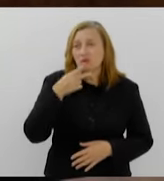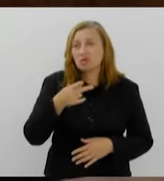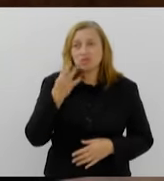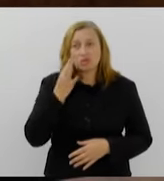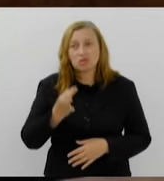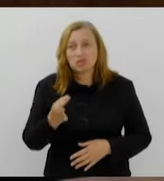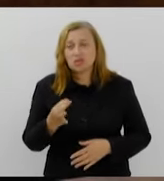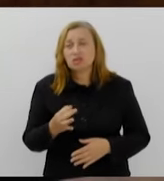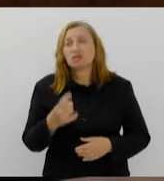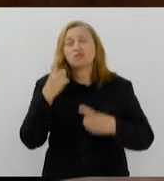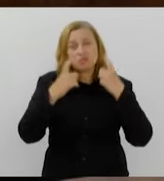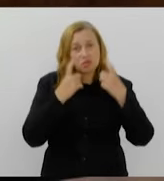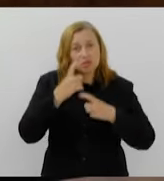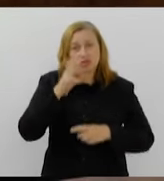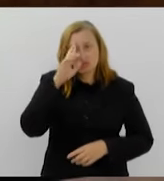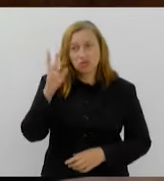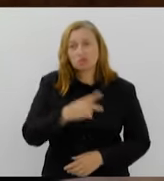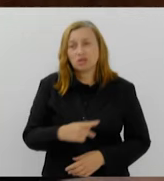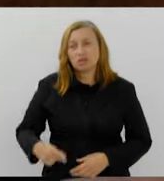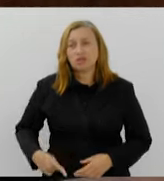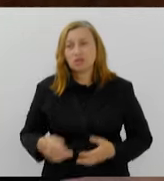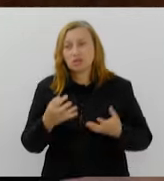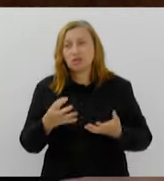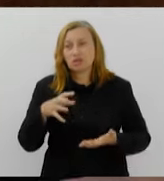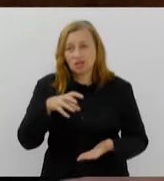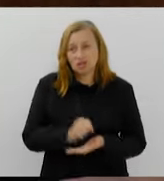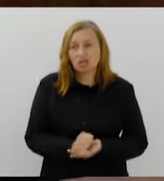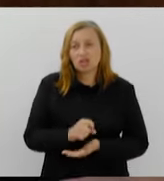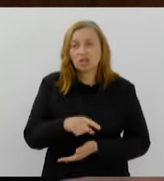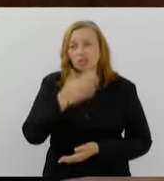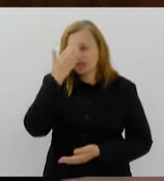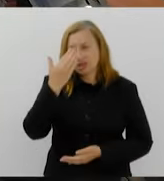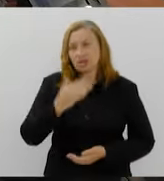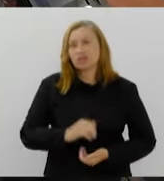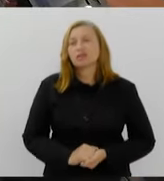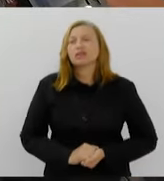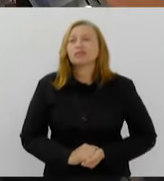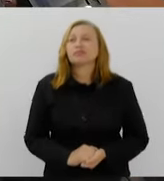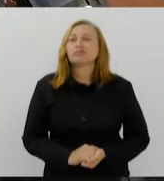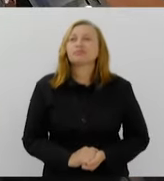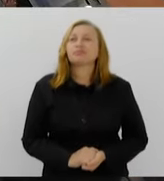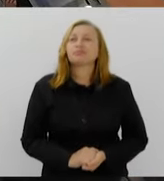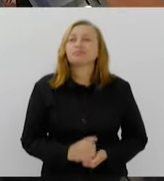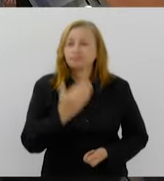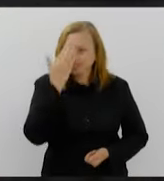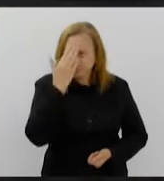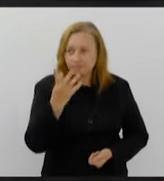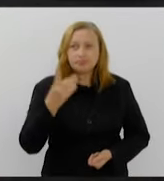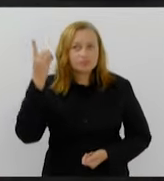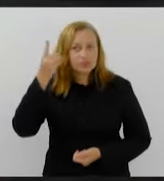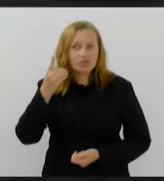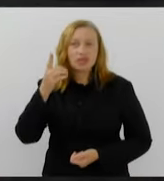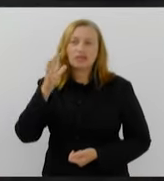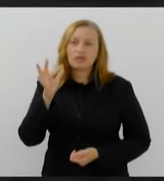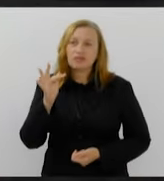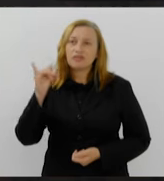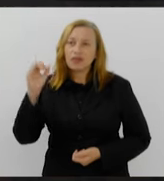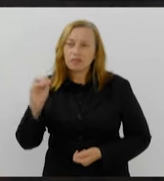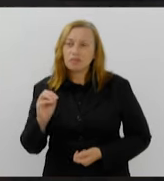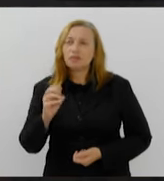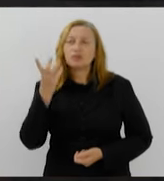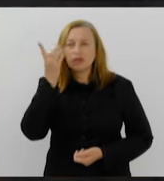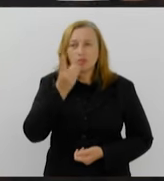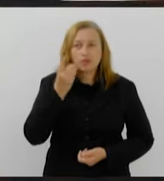me causa muita preocupação senhor presidente queria deixar isso aqui registrado Muito obrigado Obrigado Deputado Fábio